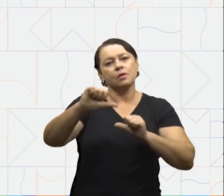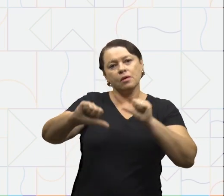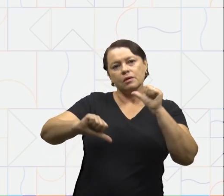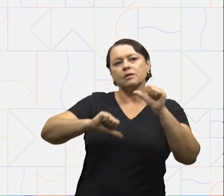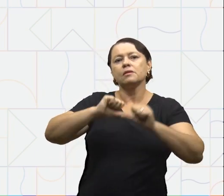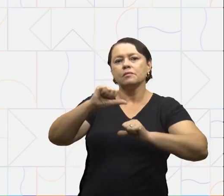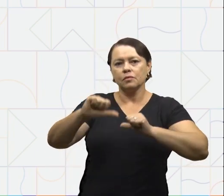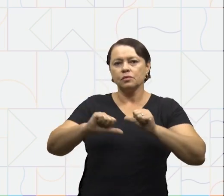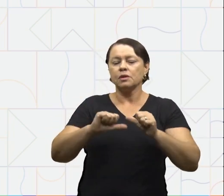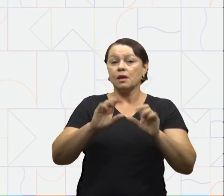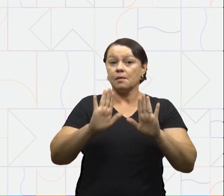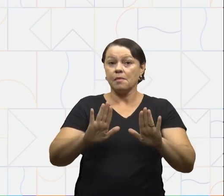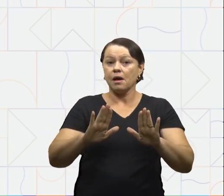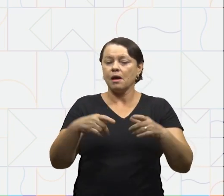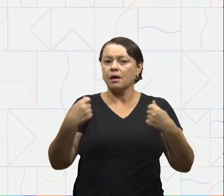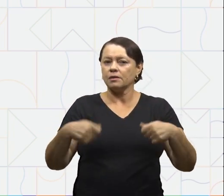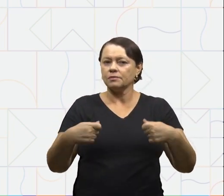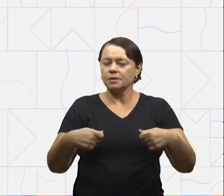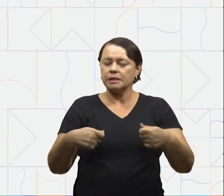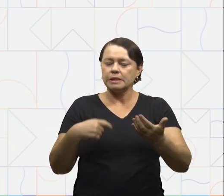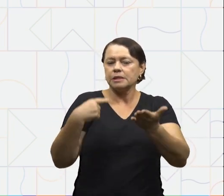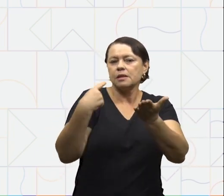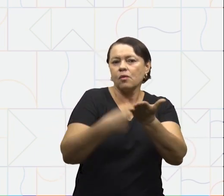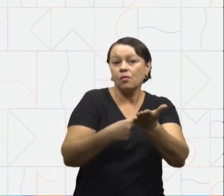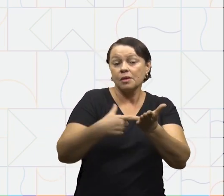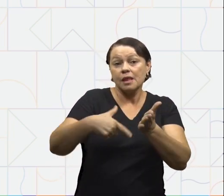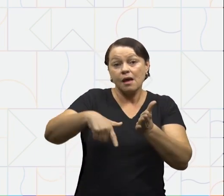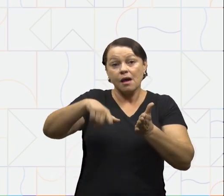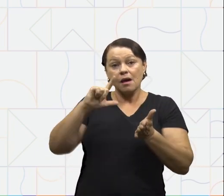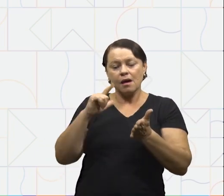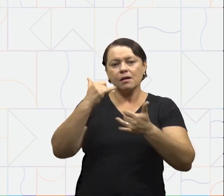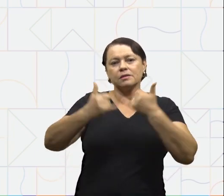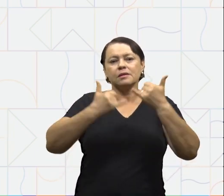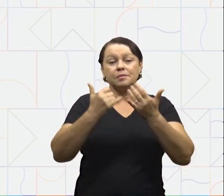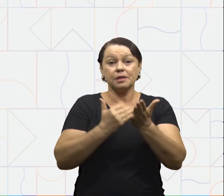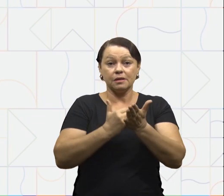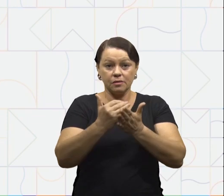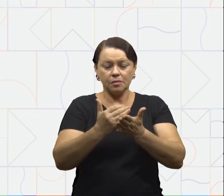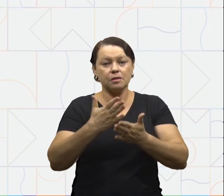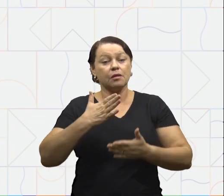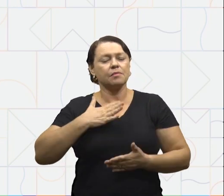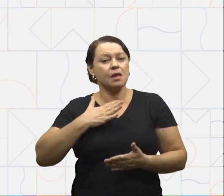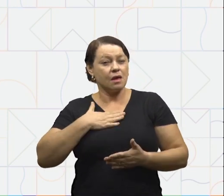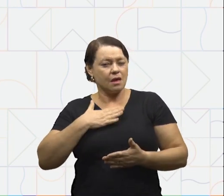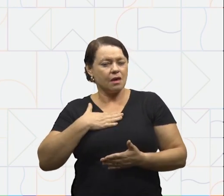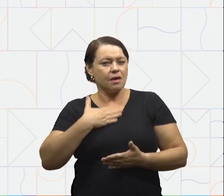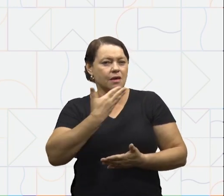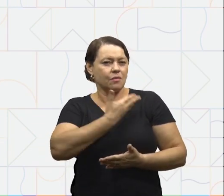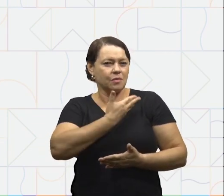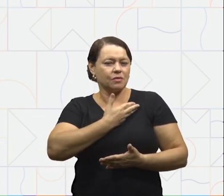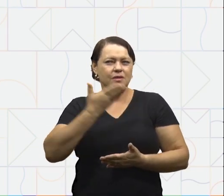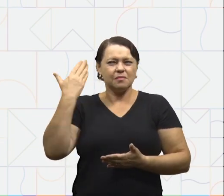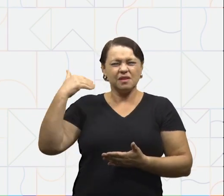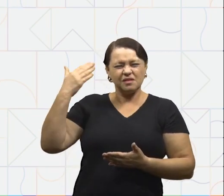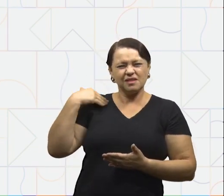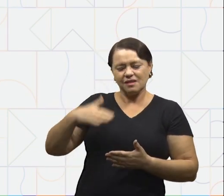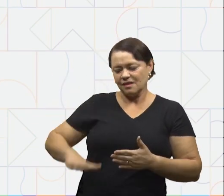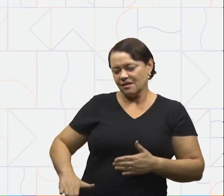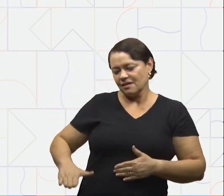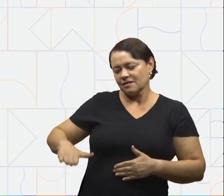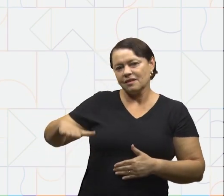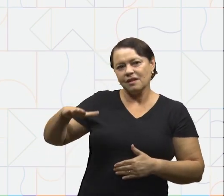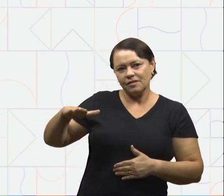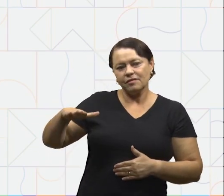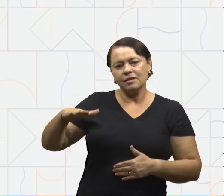que brinca, mas elas sempre são combinadas antes de iniciar a brincadeira. Eu e meus amigos, por exemplo, quando brincávamos de